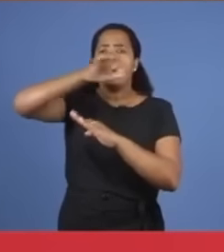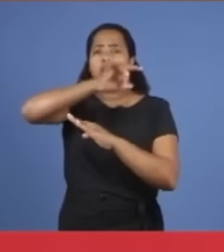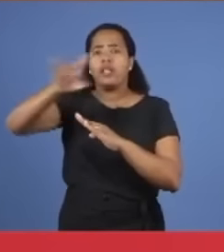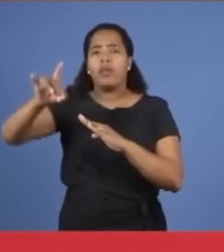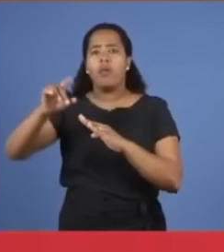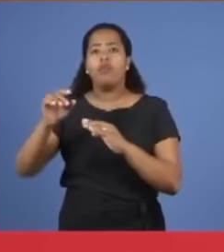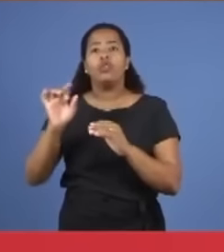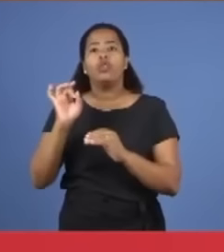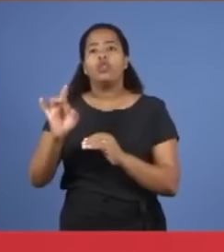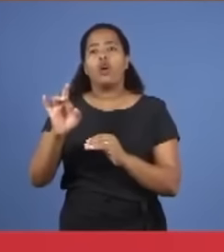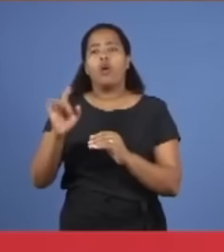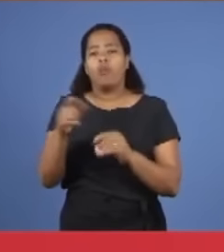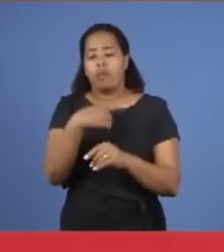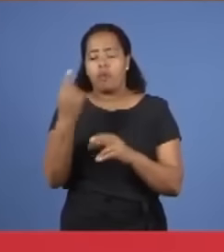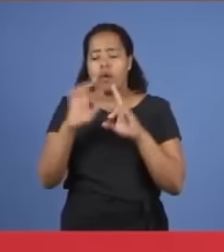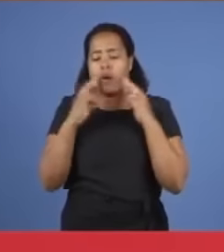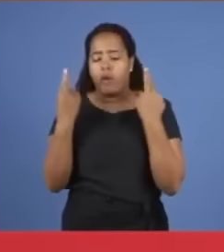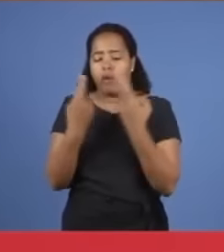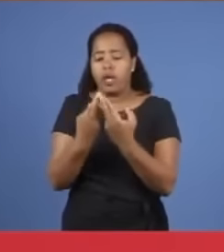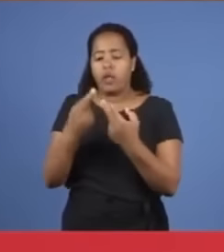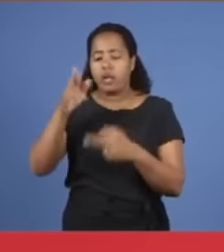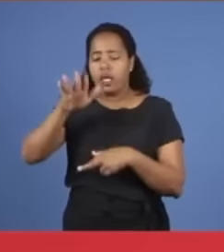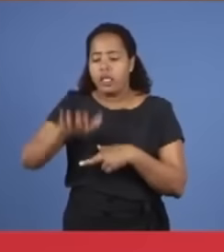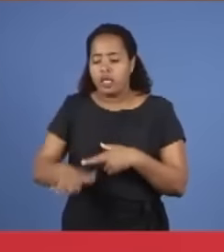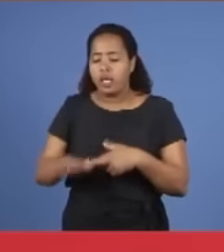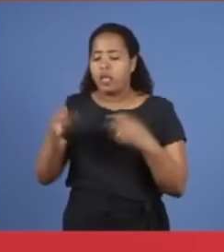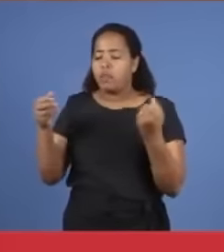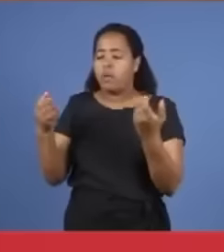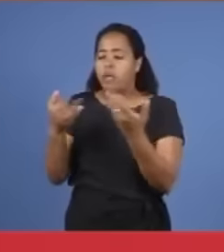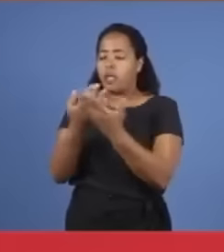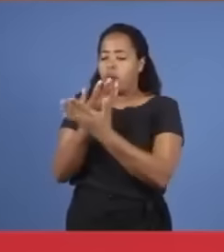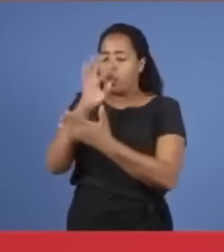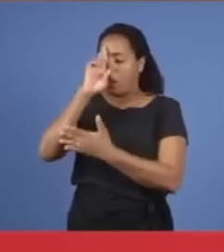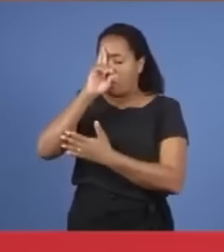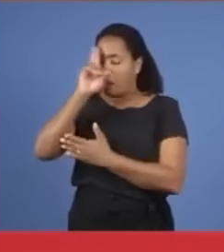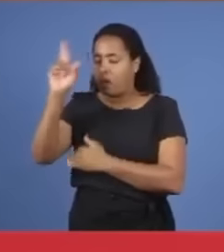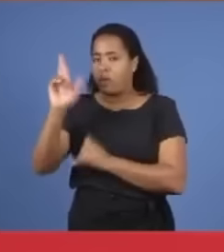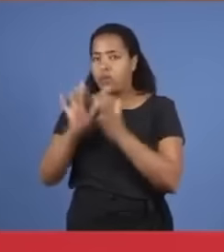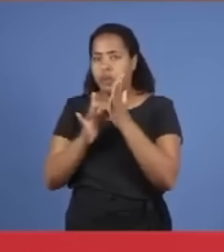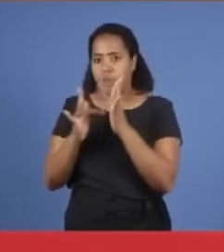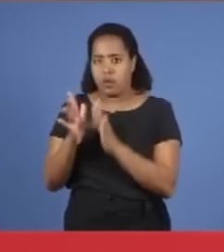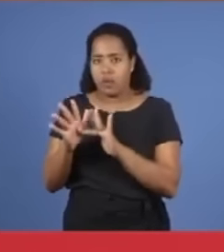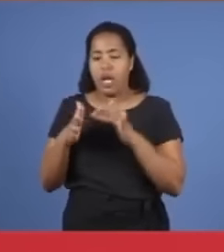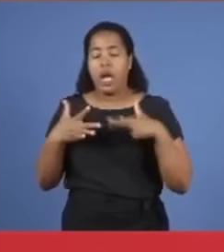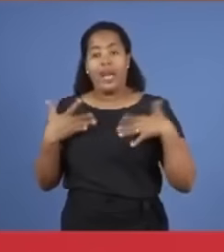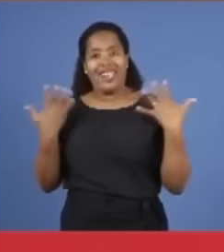nessa tarde aqui, para dar glórias a Jesus, aleluia, para nos alegrar.